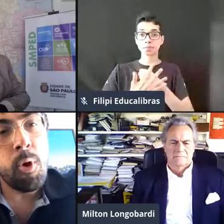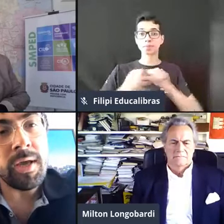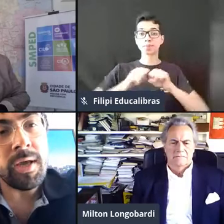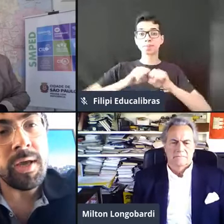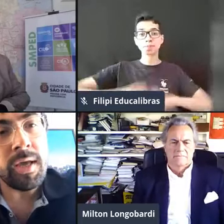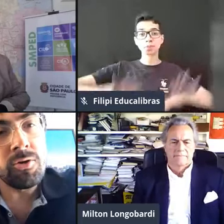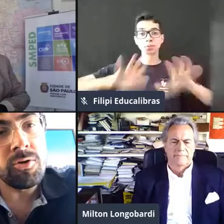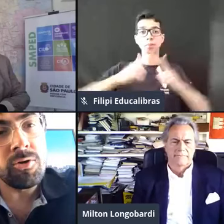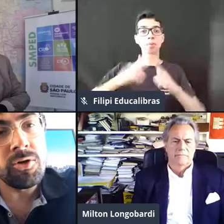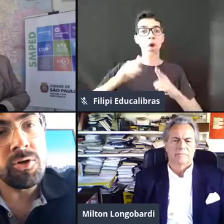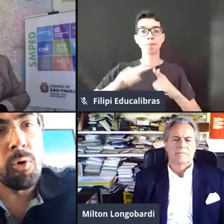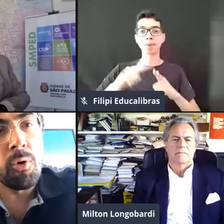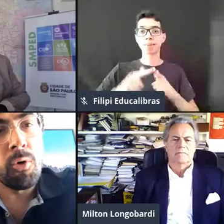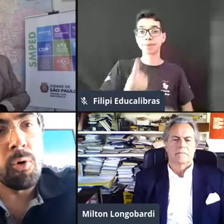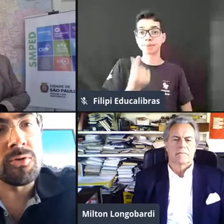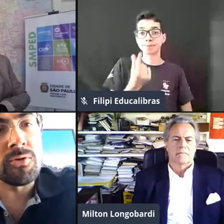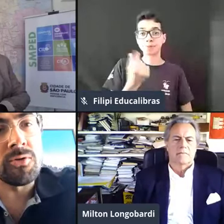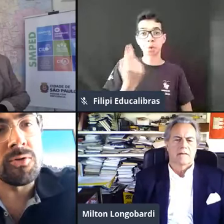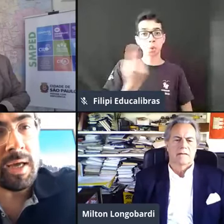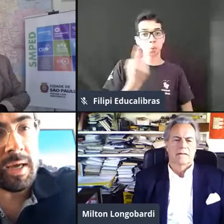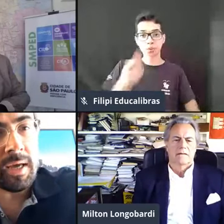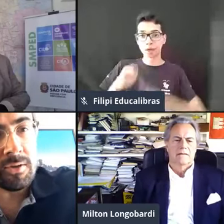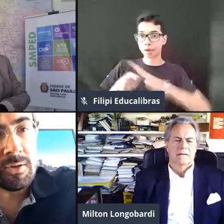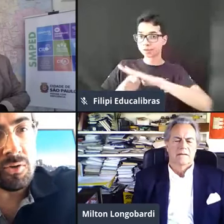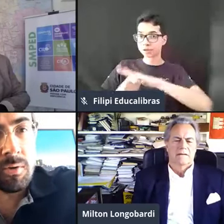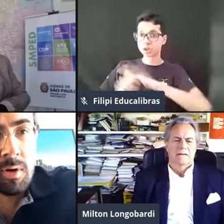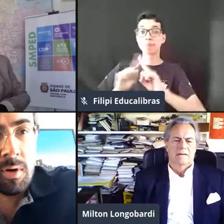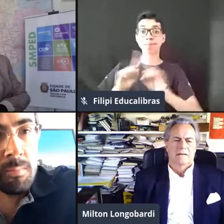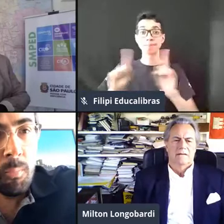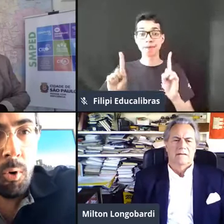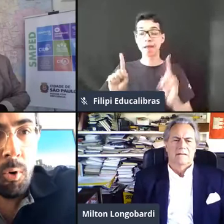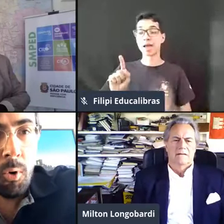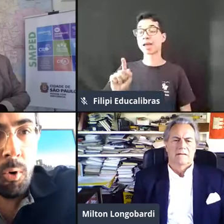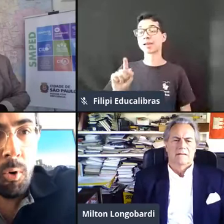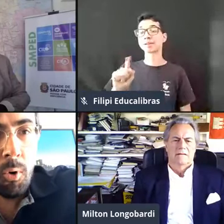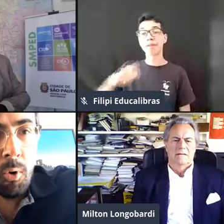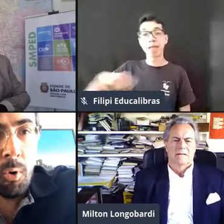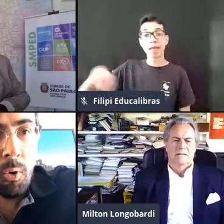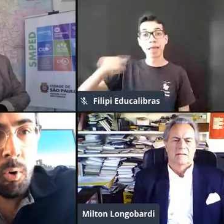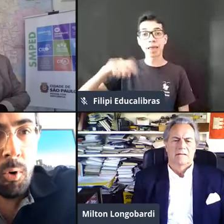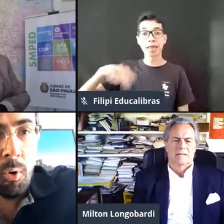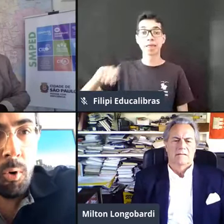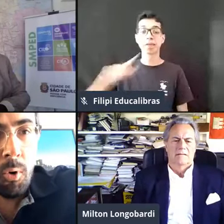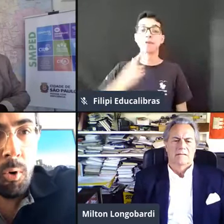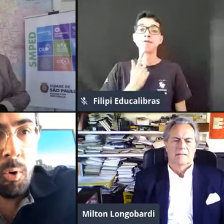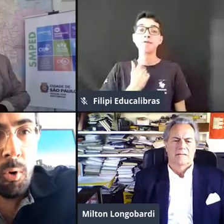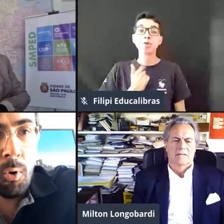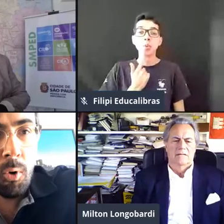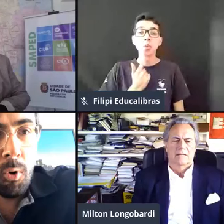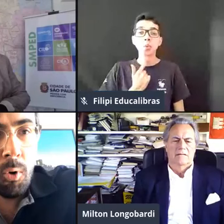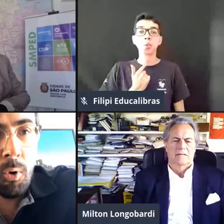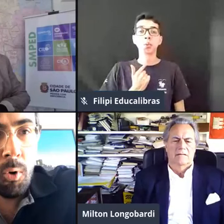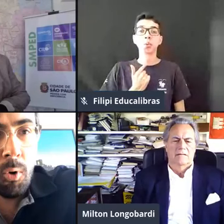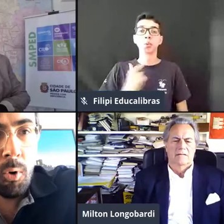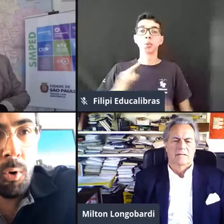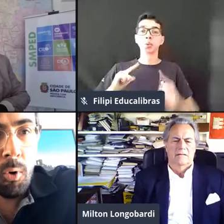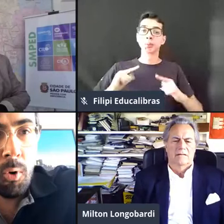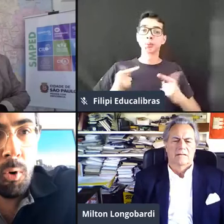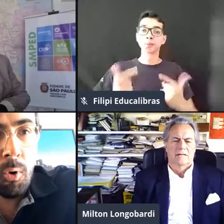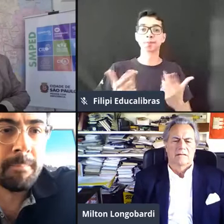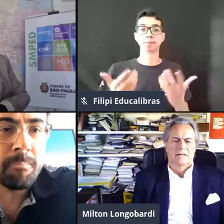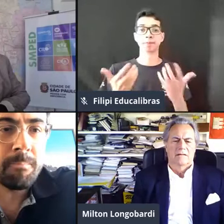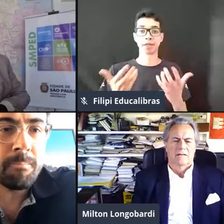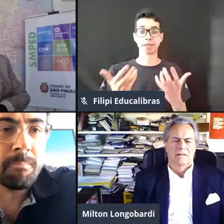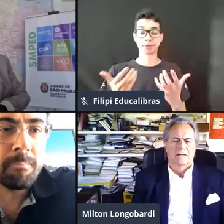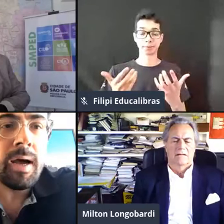pouquinho de bom senso, boa vontade, o indivíduo exercendo também a sua